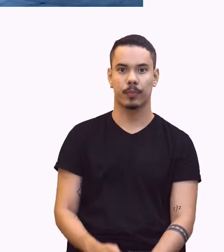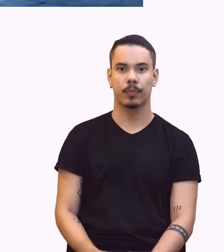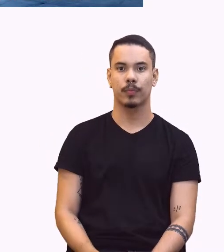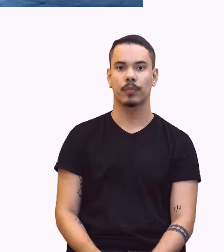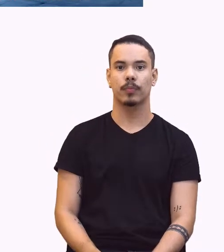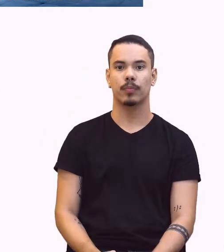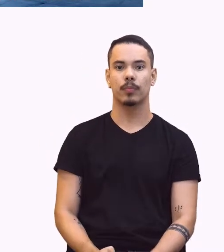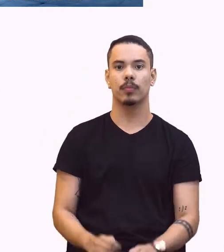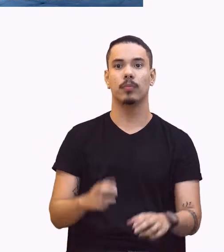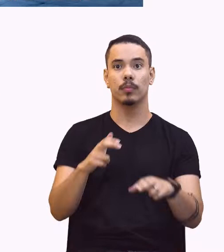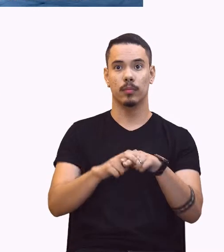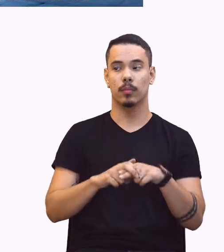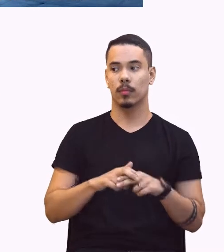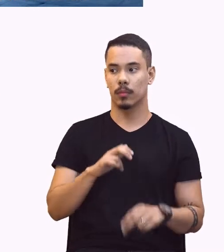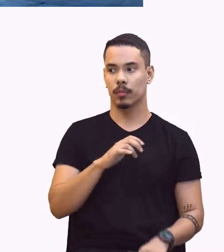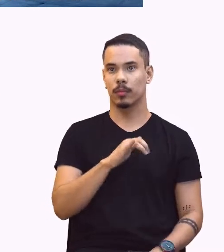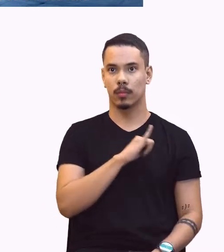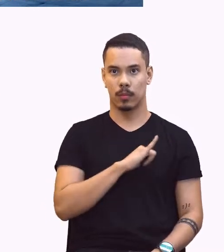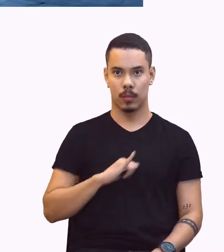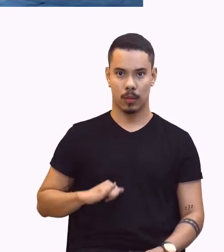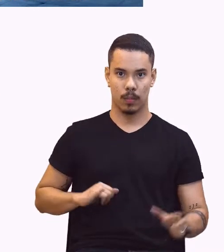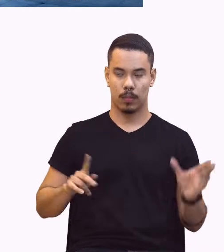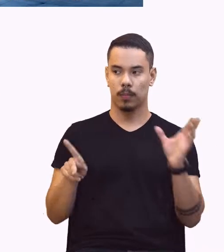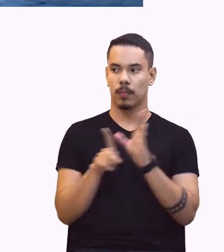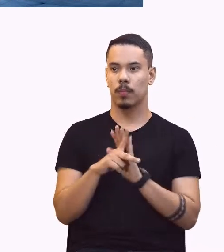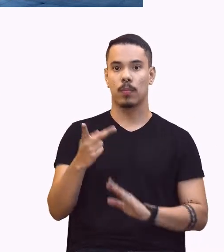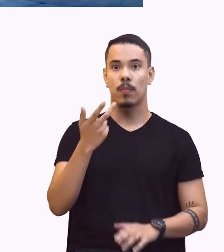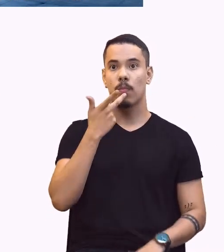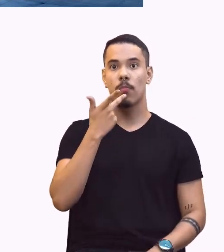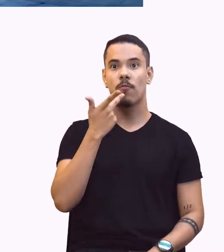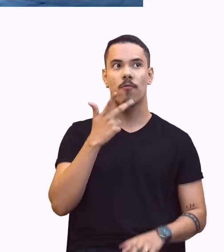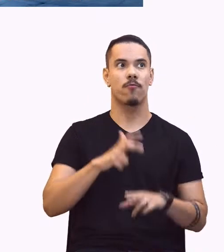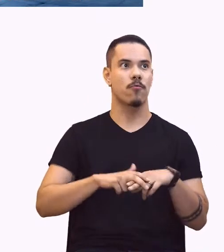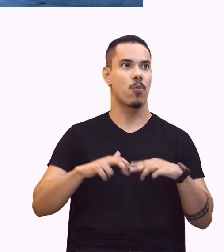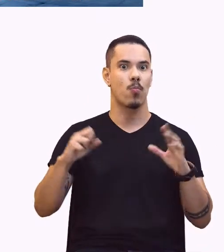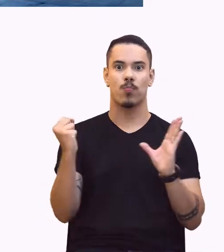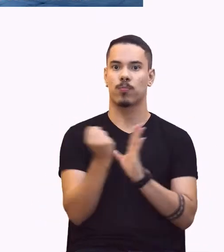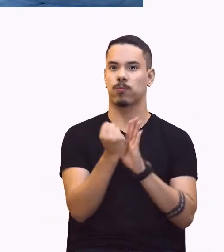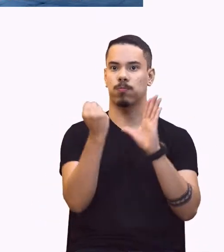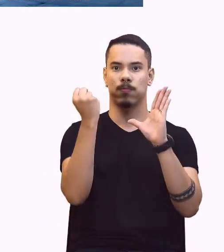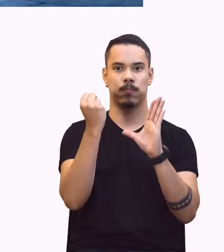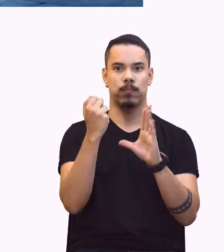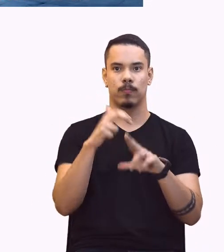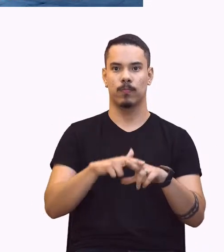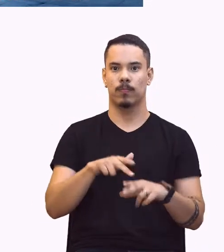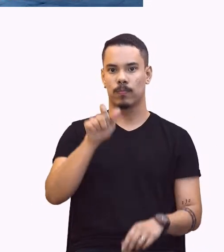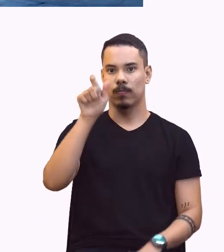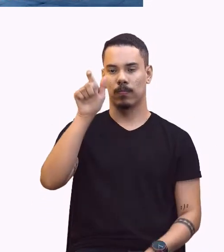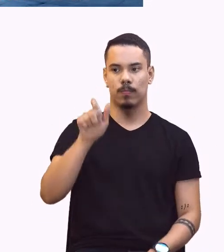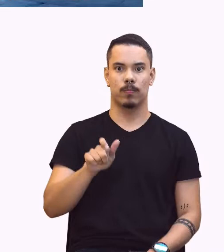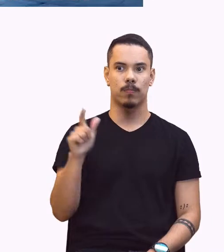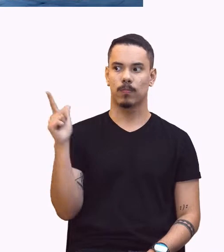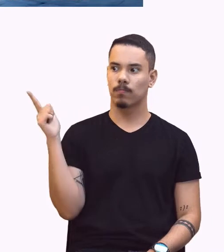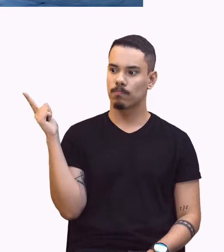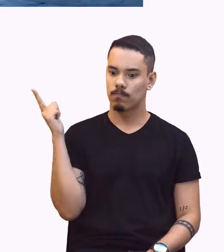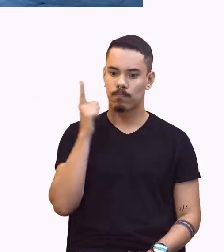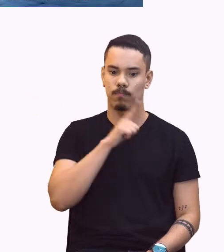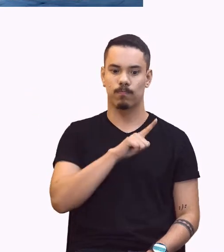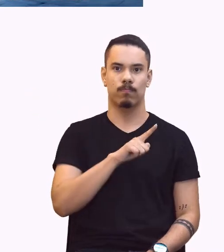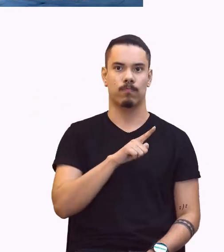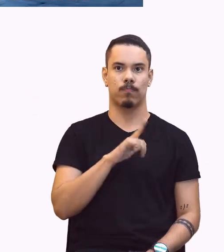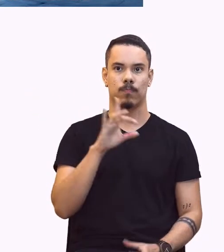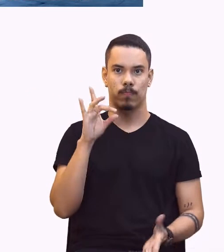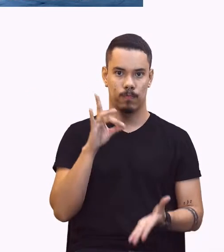império de Alexandre o Grande, por isso que chamam Alexandre o Grande, porque ele foi uma pessoa que conquistou, foi um imperador